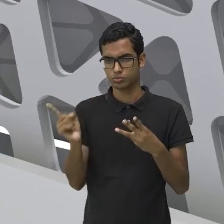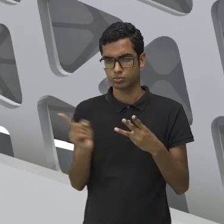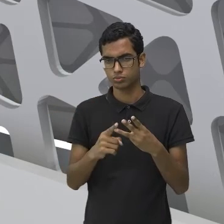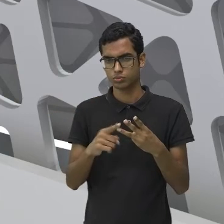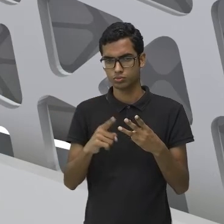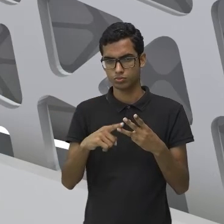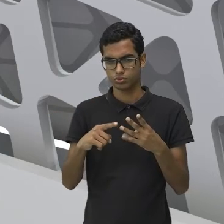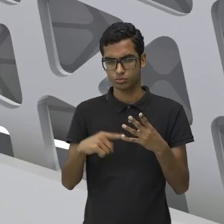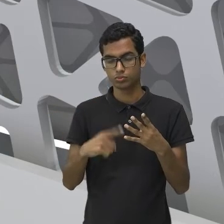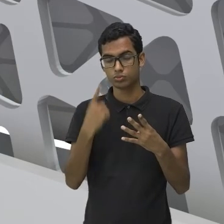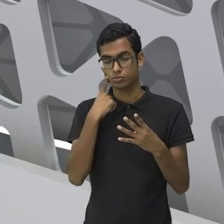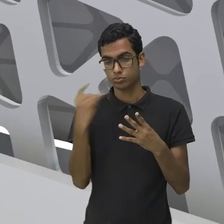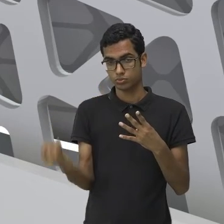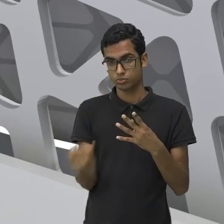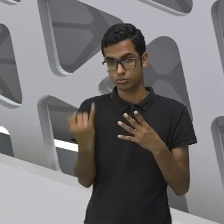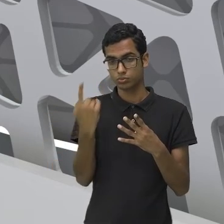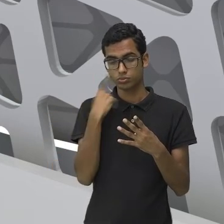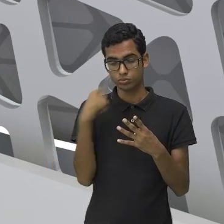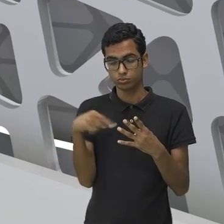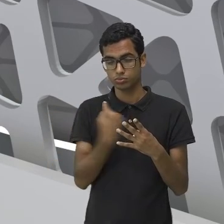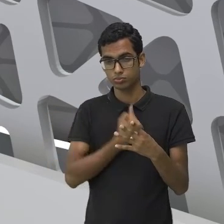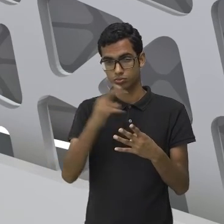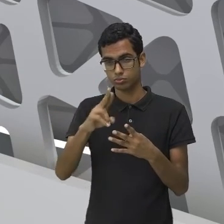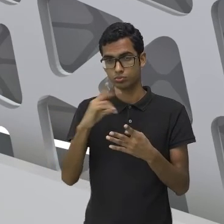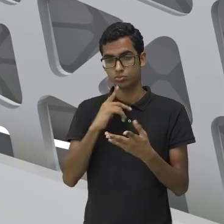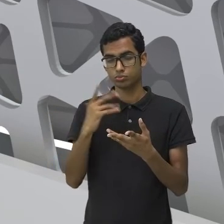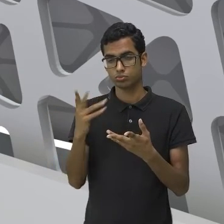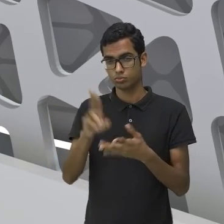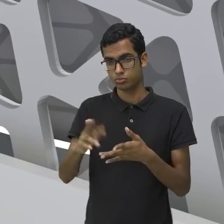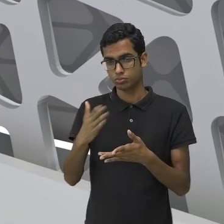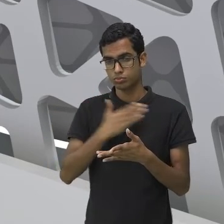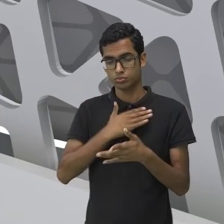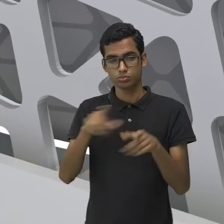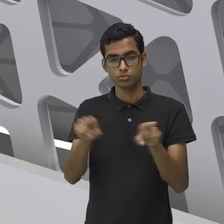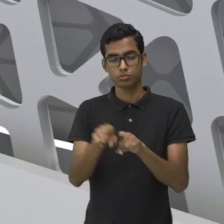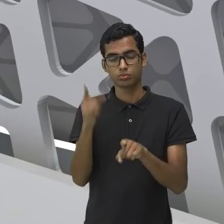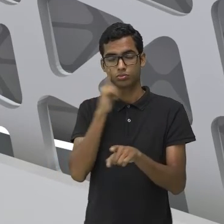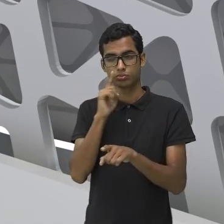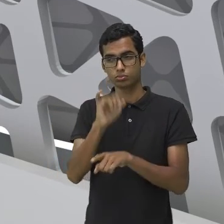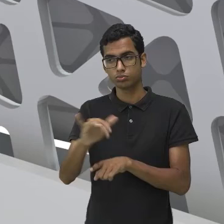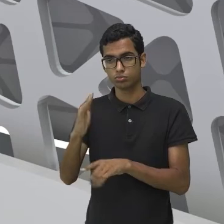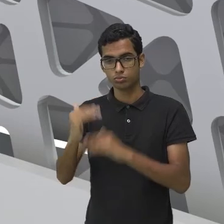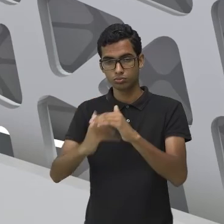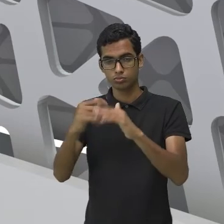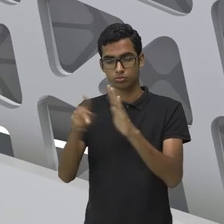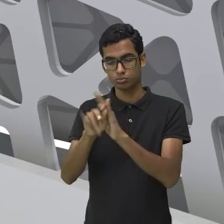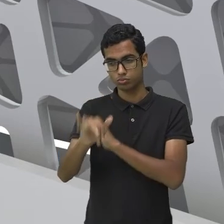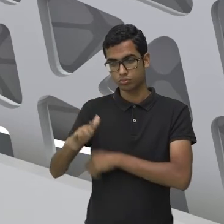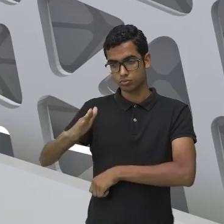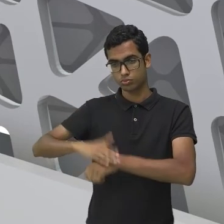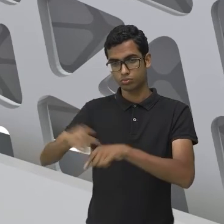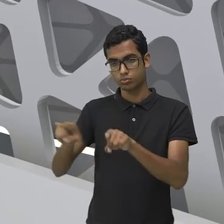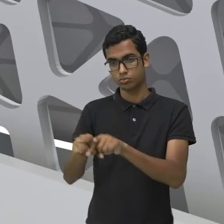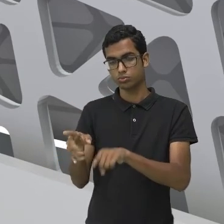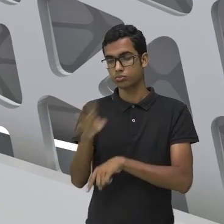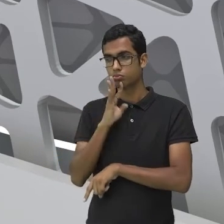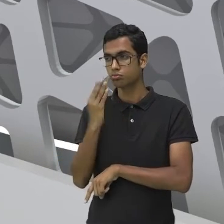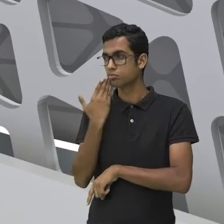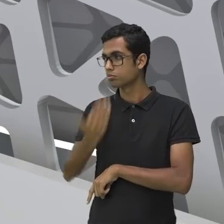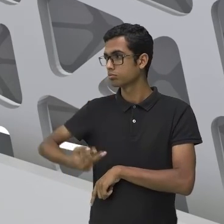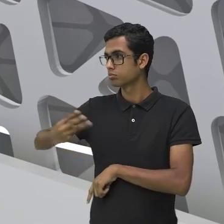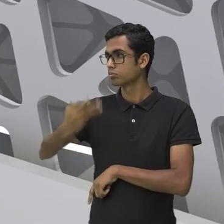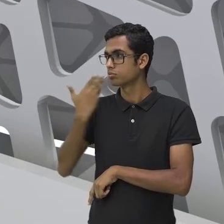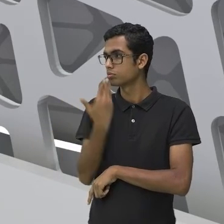mais duas propriedades importantes também que me servem para a construção da imagem. Então vamos agora conhecer a